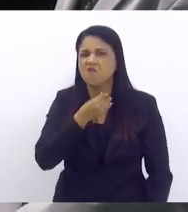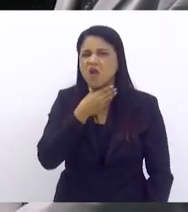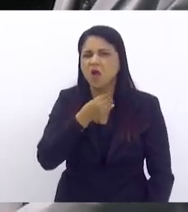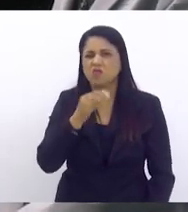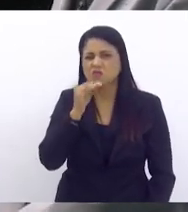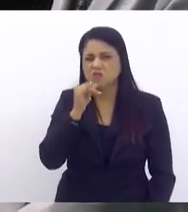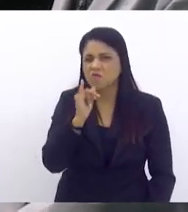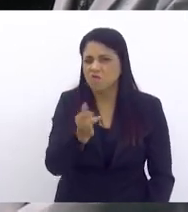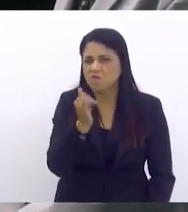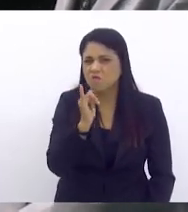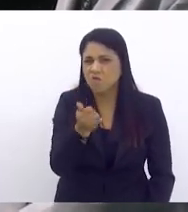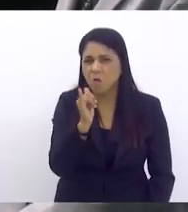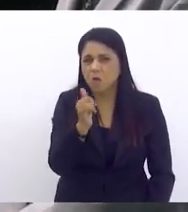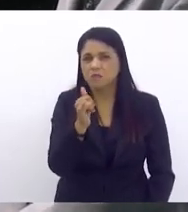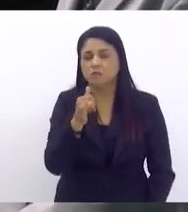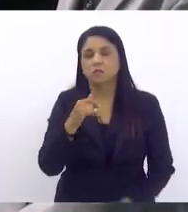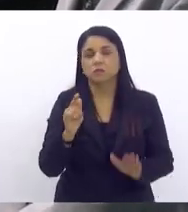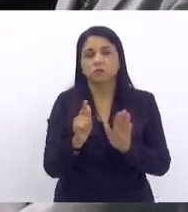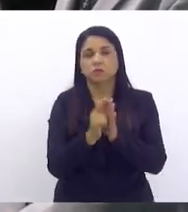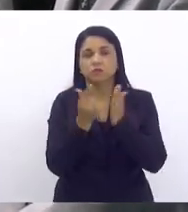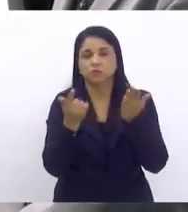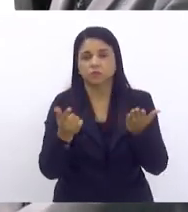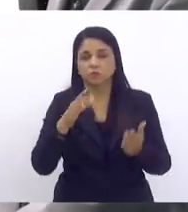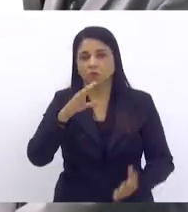sensacionalista do jornal Correio da Manhã.